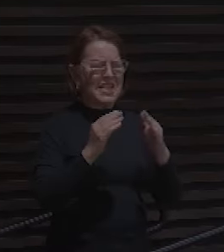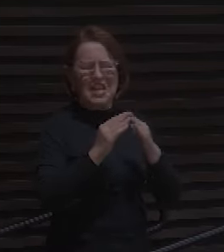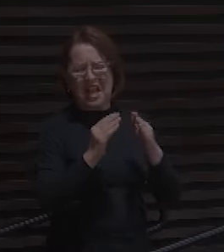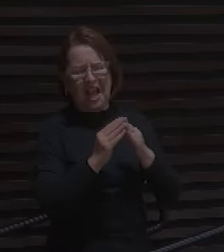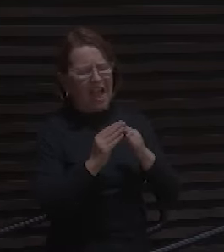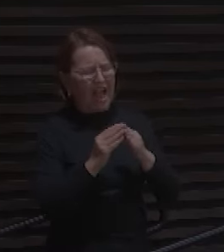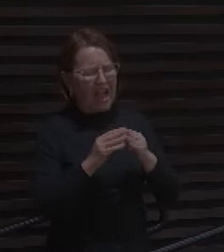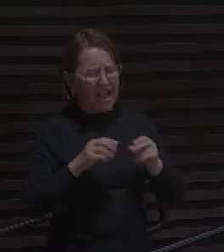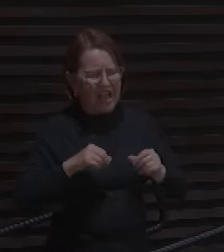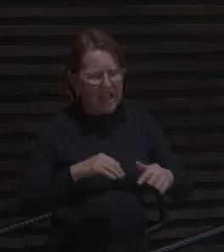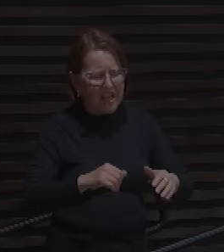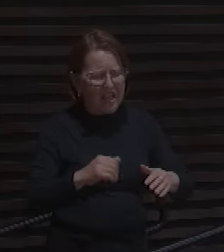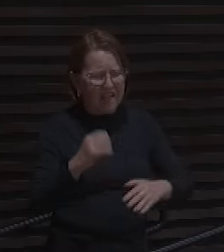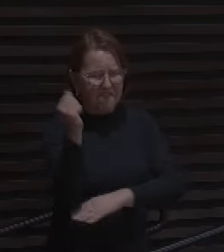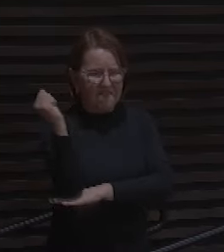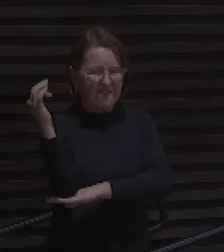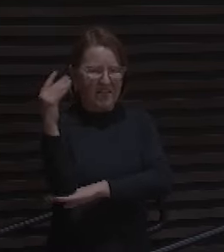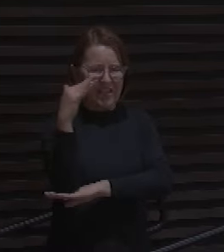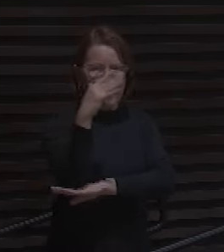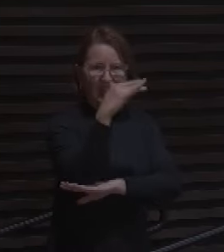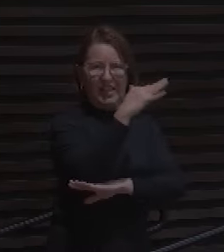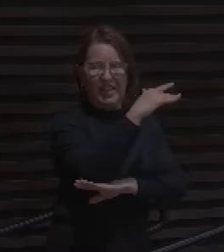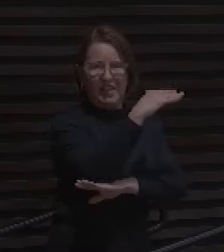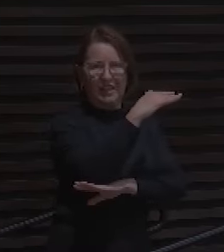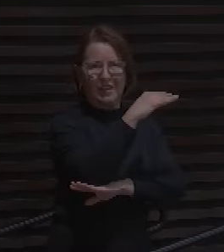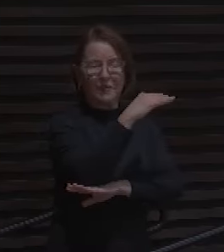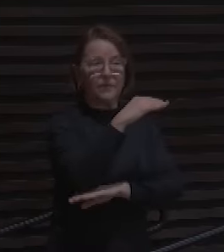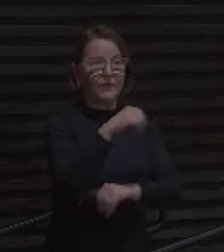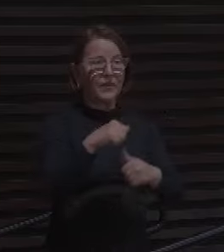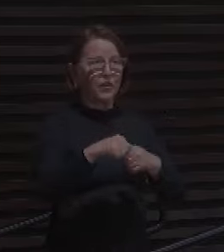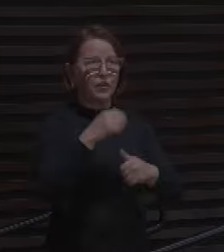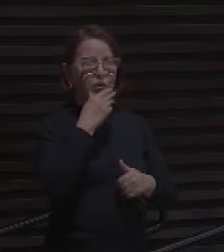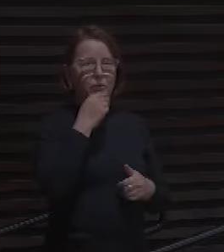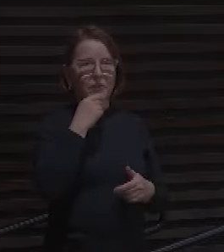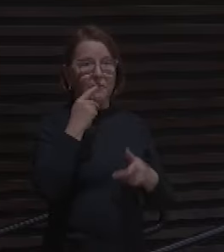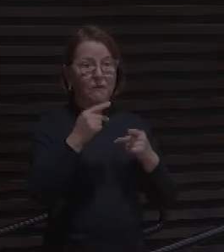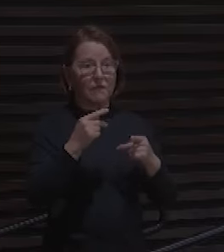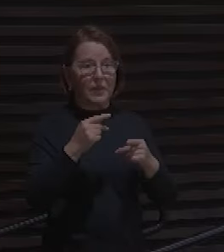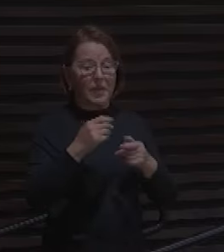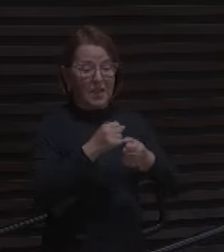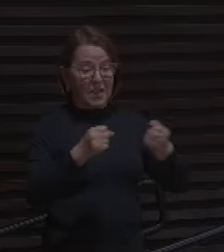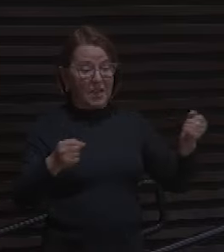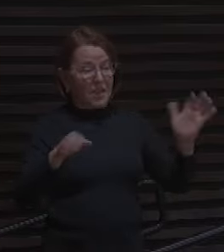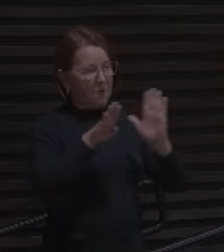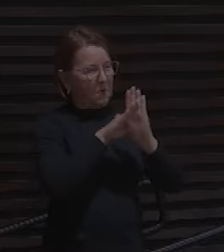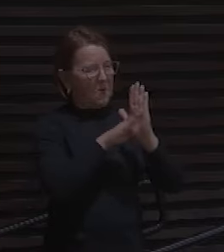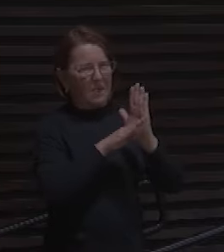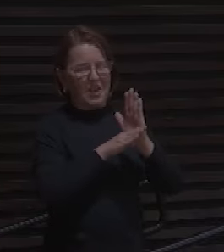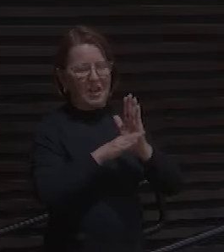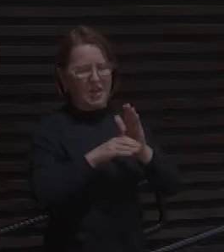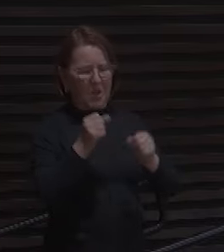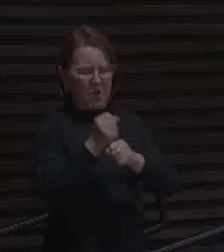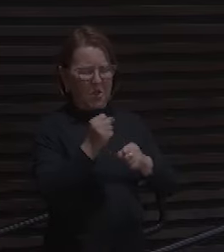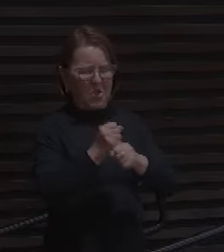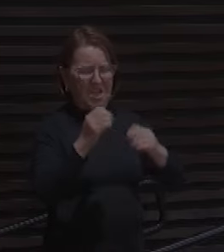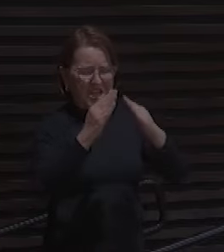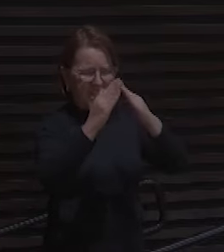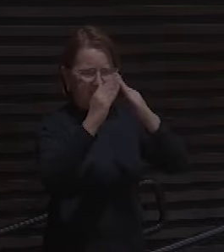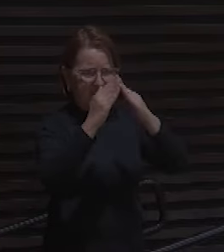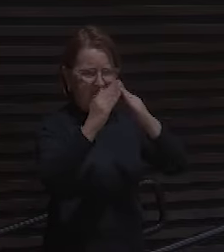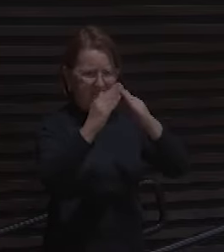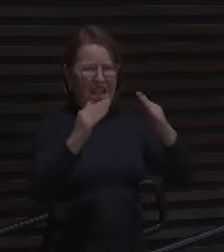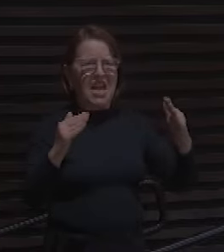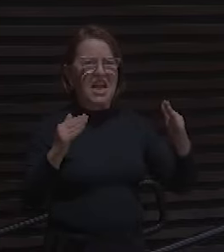vinhas. Você presta atenção que ele se lança aqui a grandes projetos. Ele constrói casas, ele